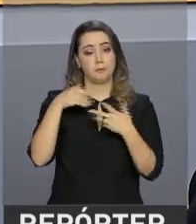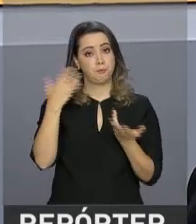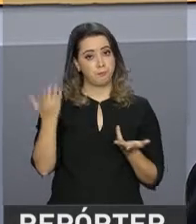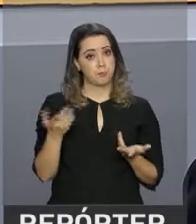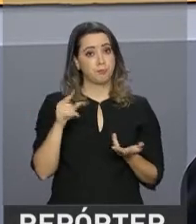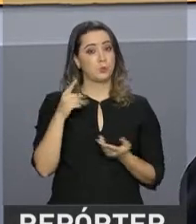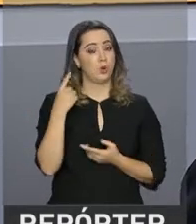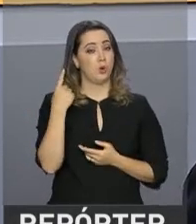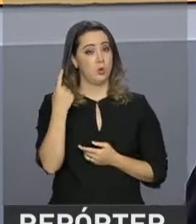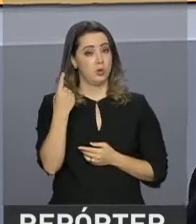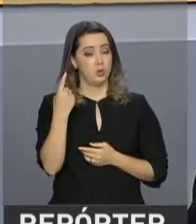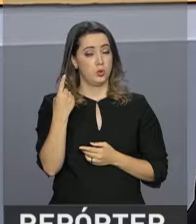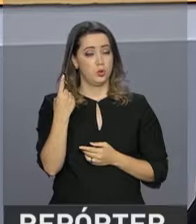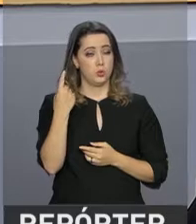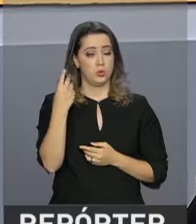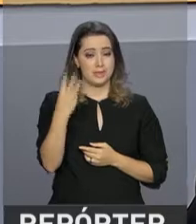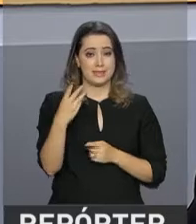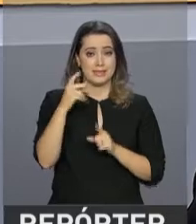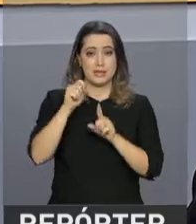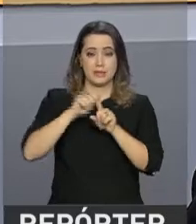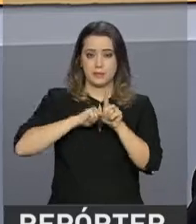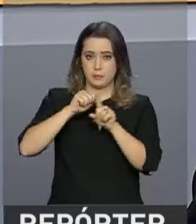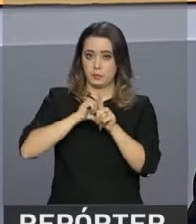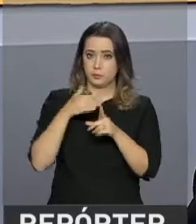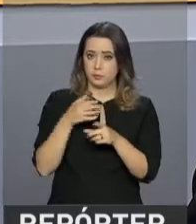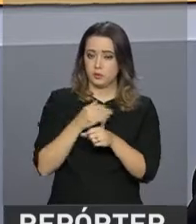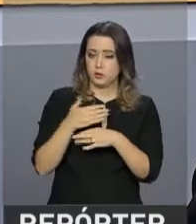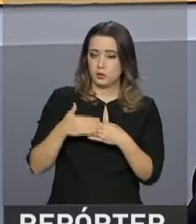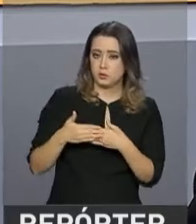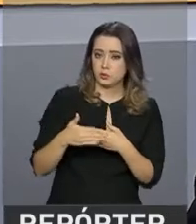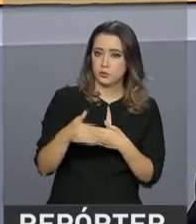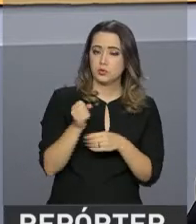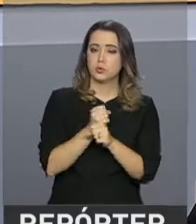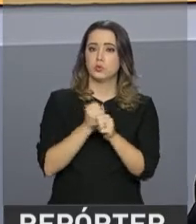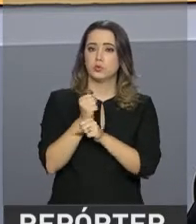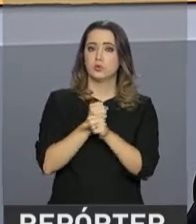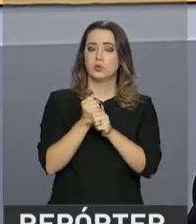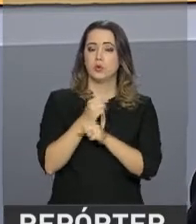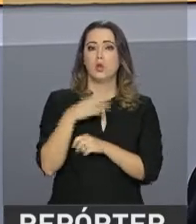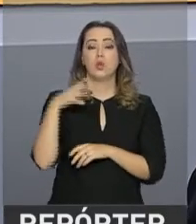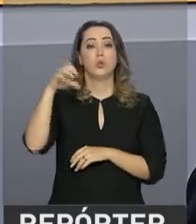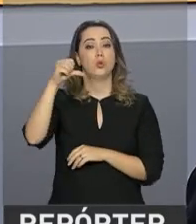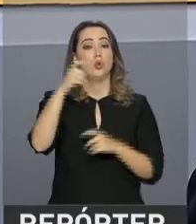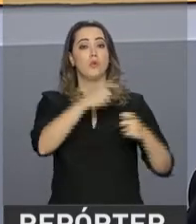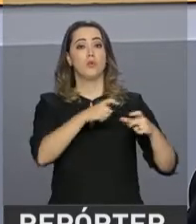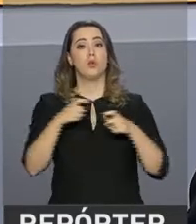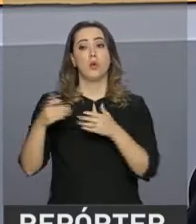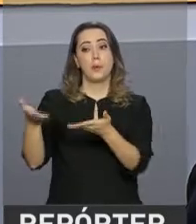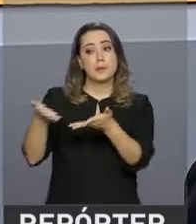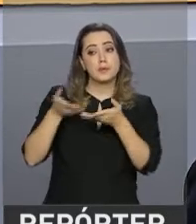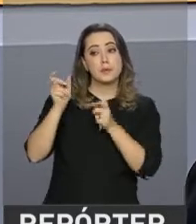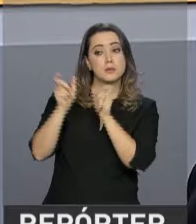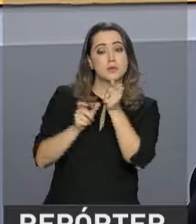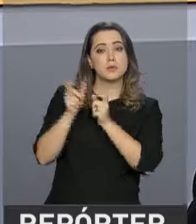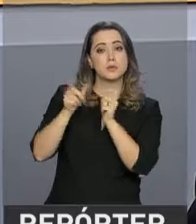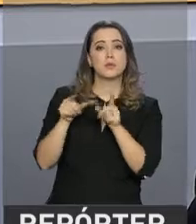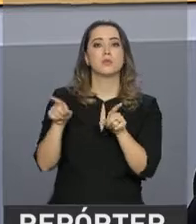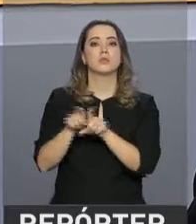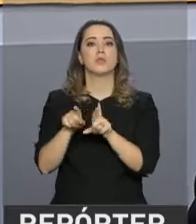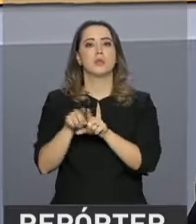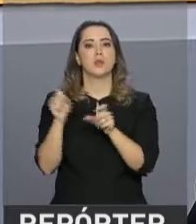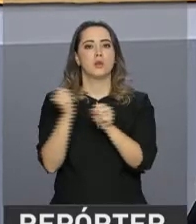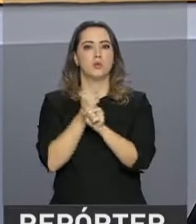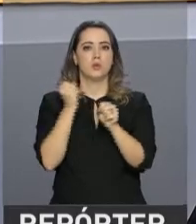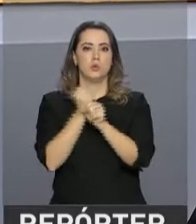primeiro trimestre deste ano foram construídos nove abrigos para acolher essas pessoas estão previstas as construções de mais